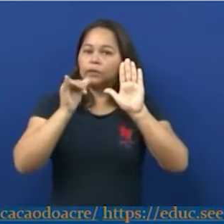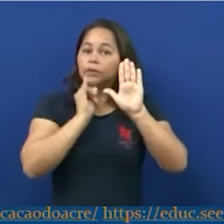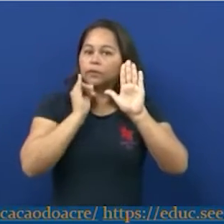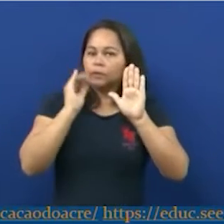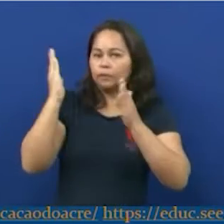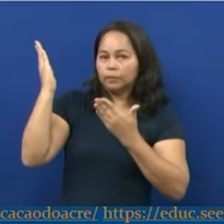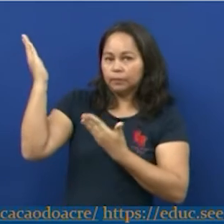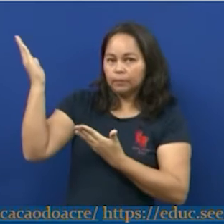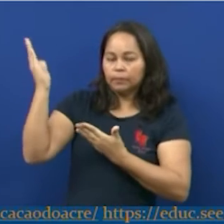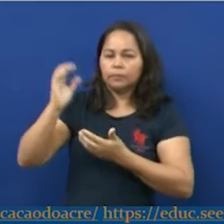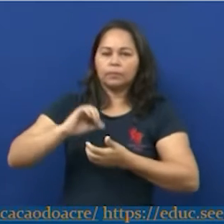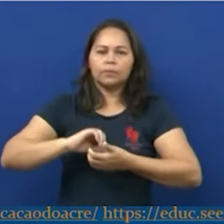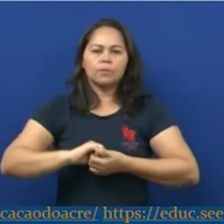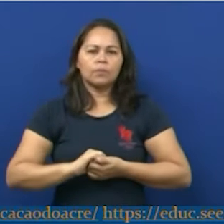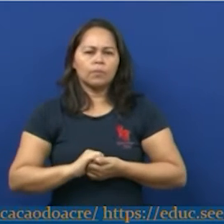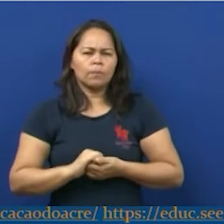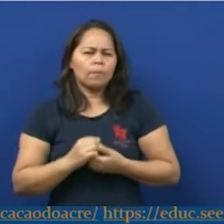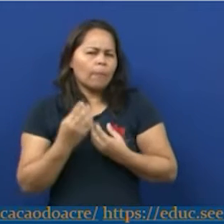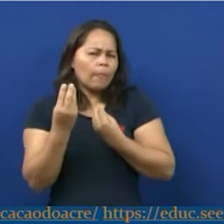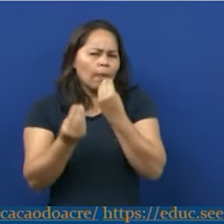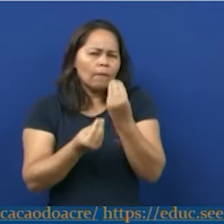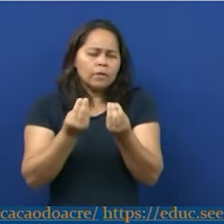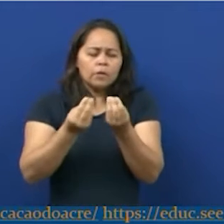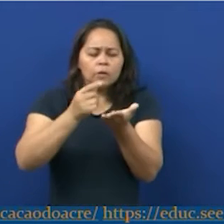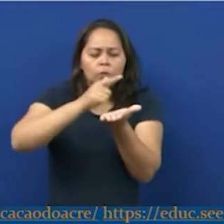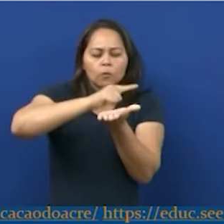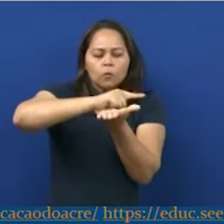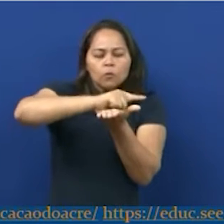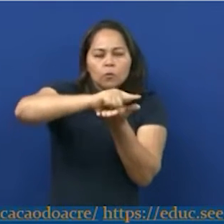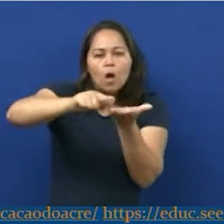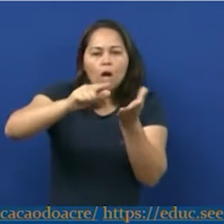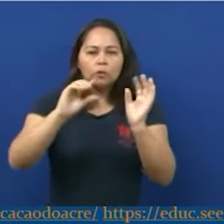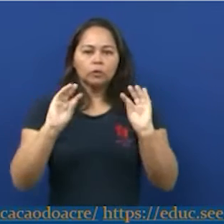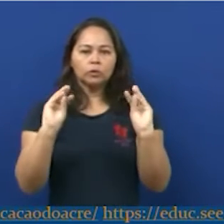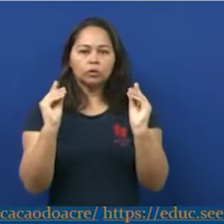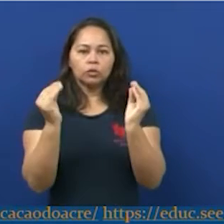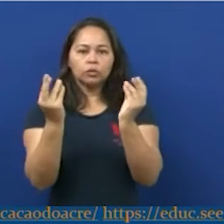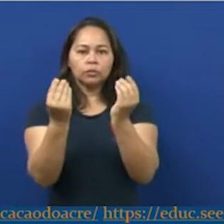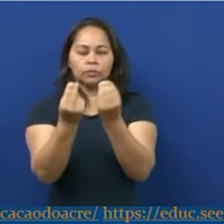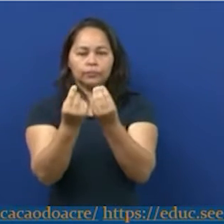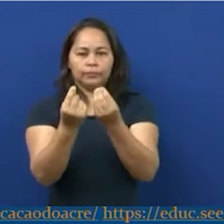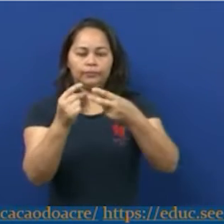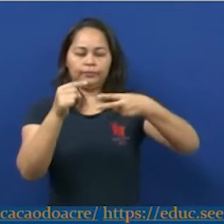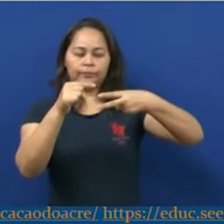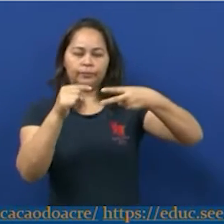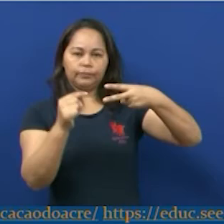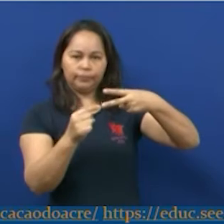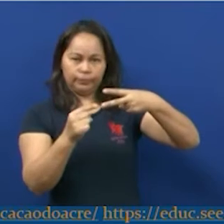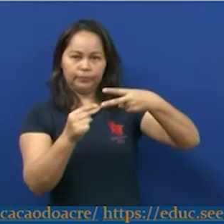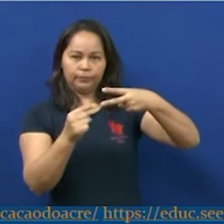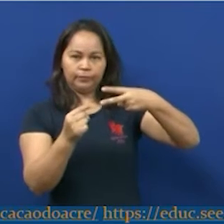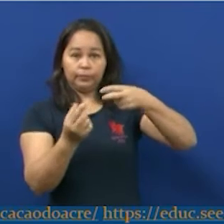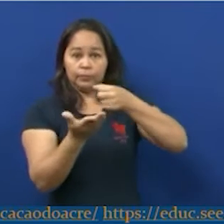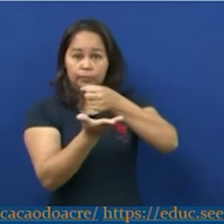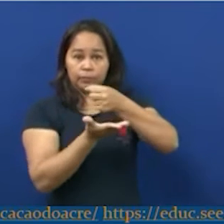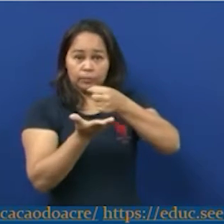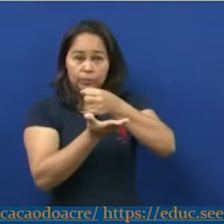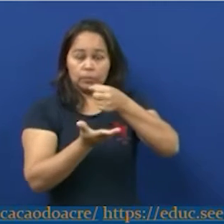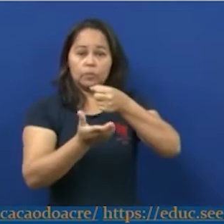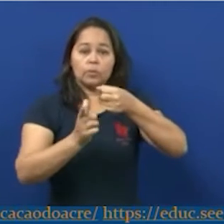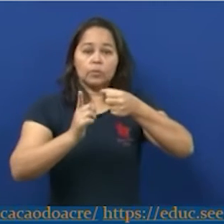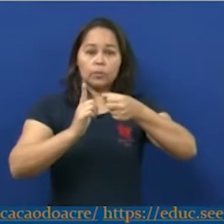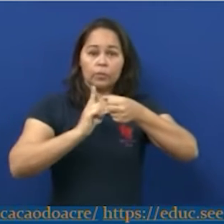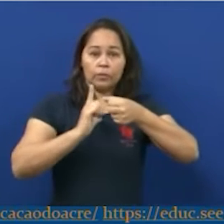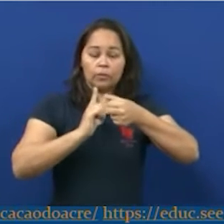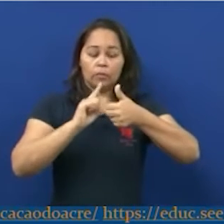exemplificar. Quando se fala de substâncias puras, nós observamos que existem dois tipos básicos dessas substâncias. Nós temos primeiramente